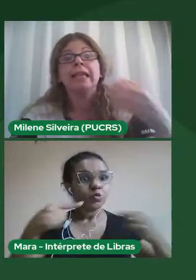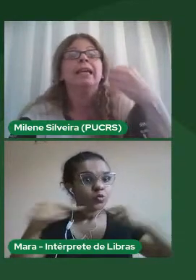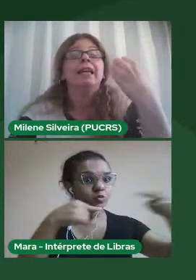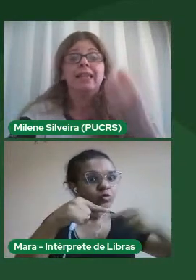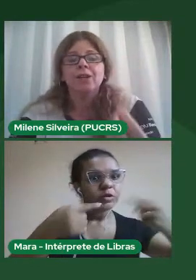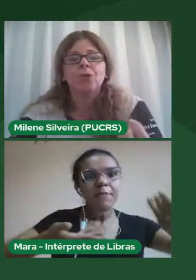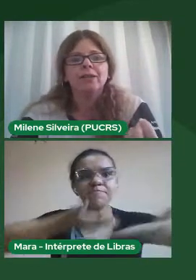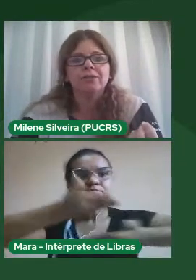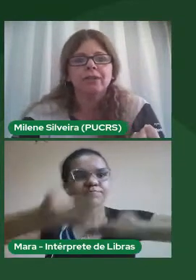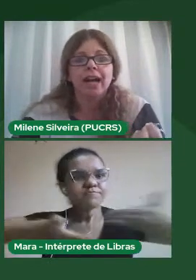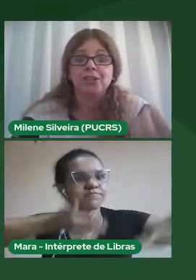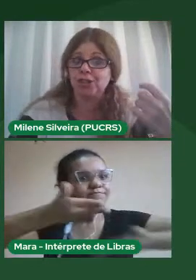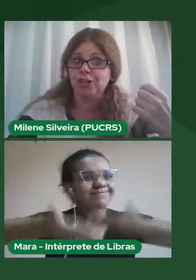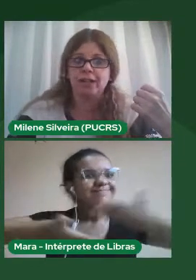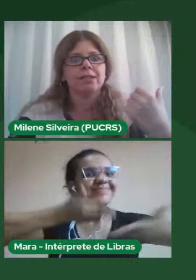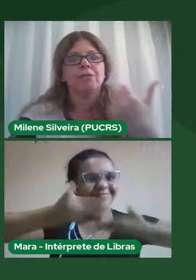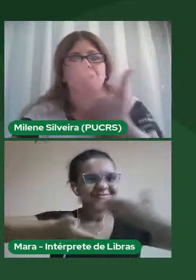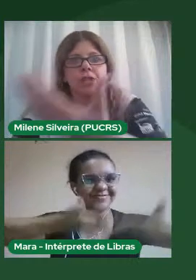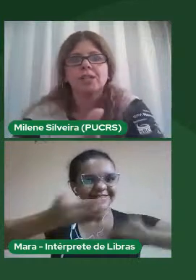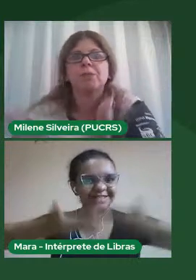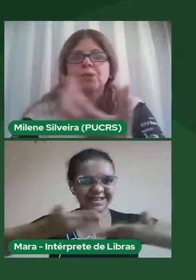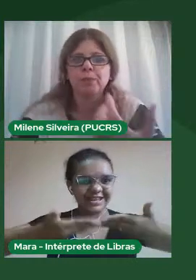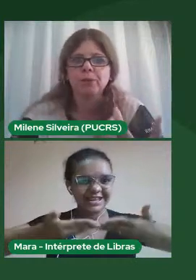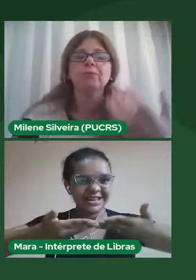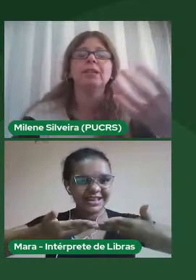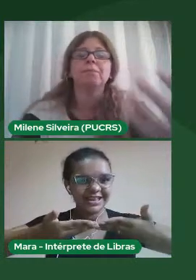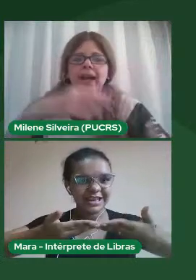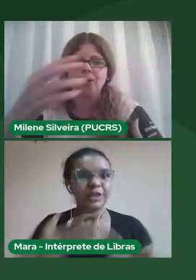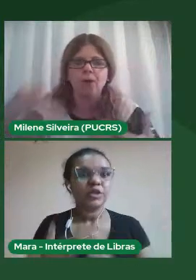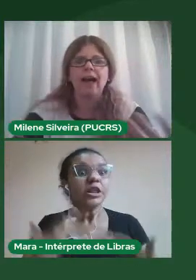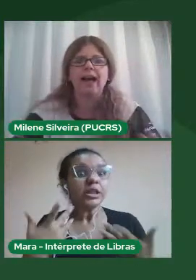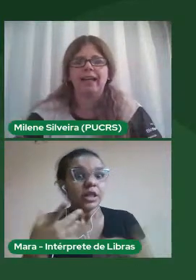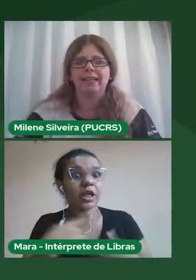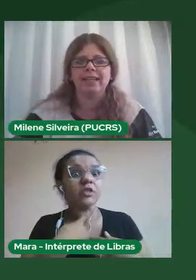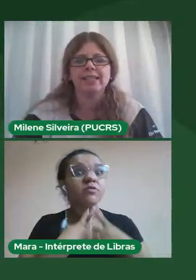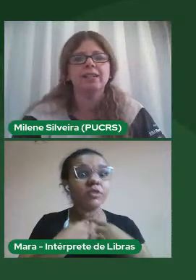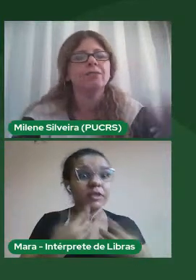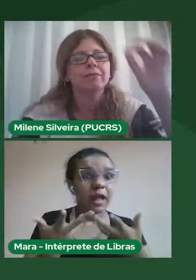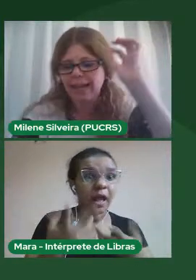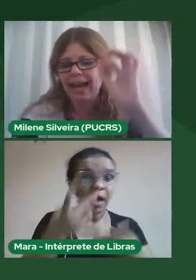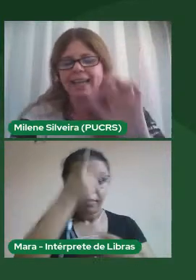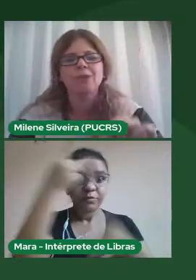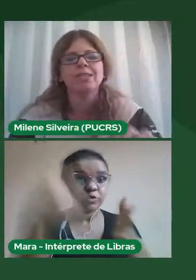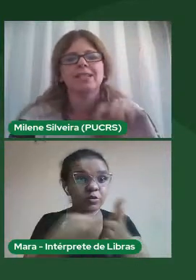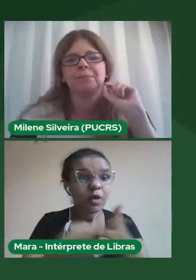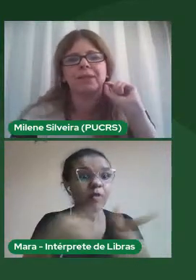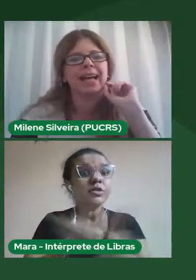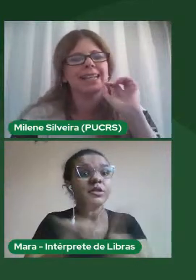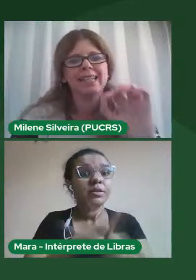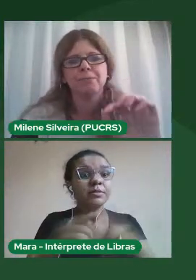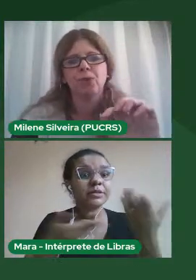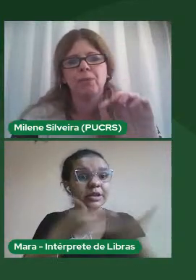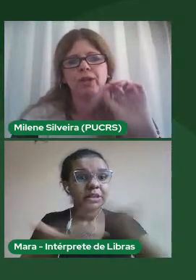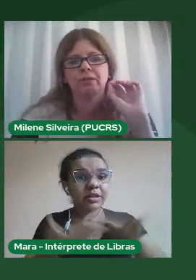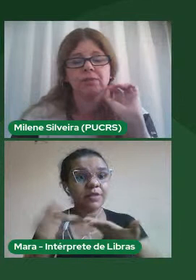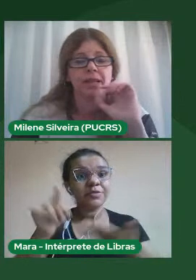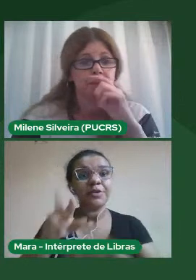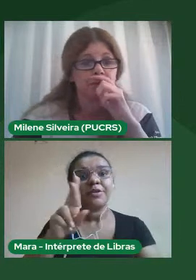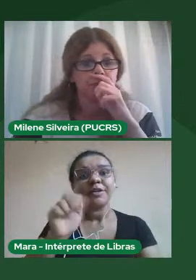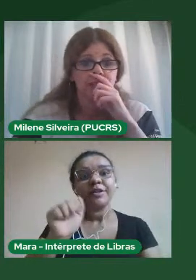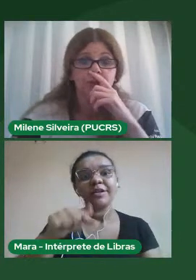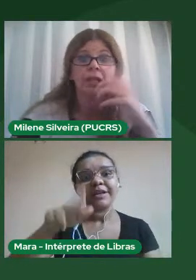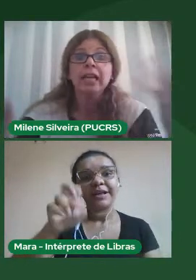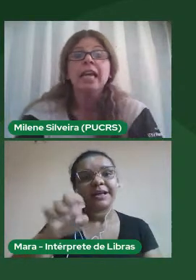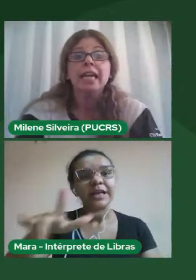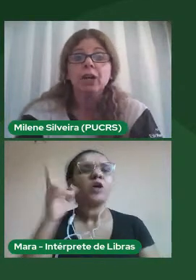trabalho. Enquanto a gente é chair de sessão, a gente quer que as pessoas perguntem para rolar a interação. Raquel está sempre lá, sempre colaborando,